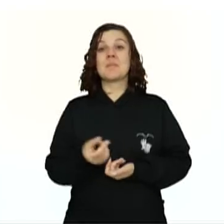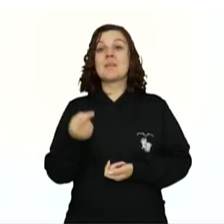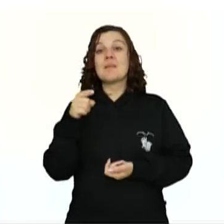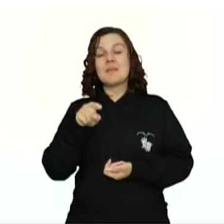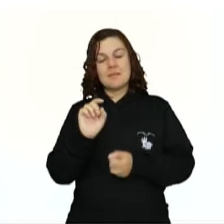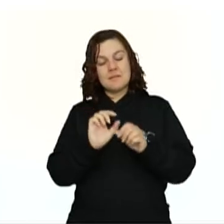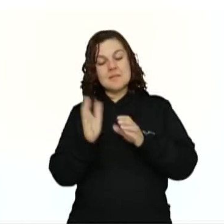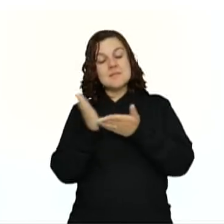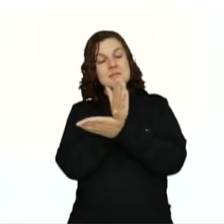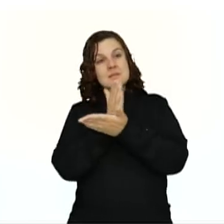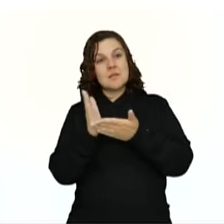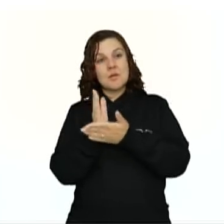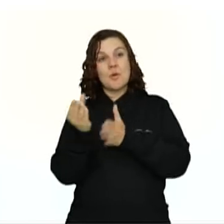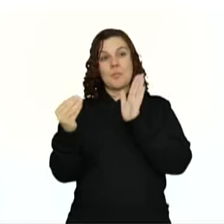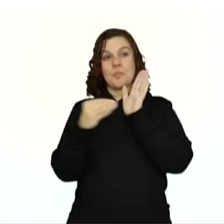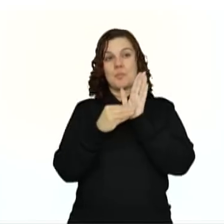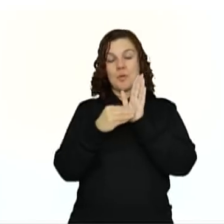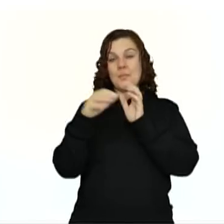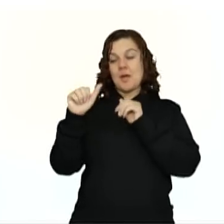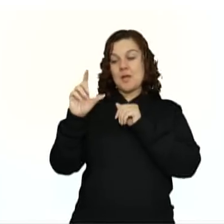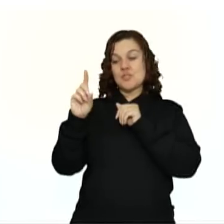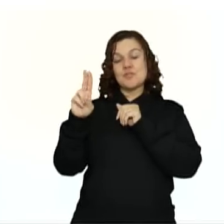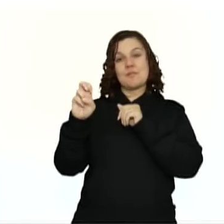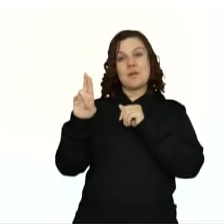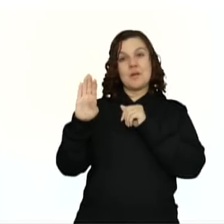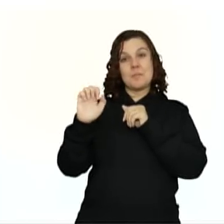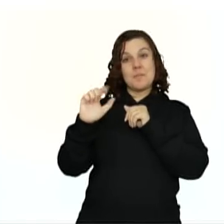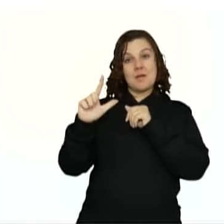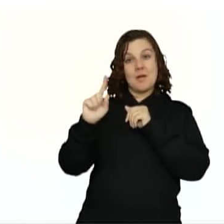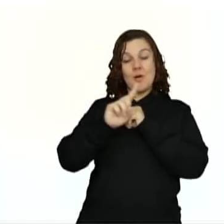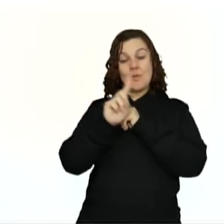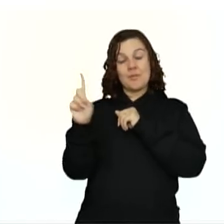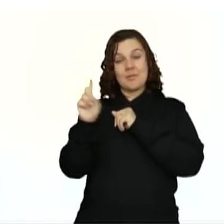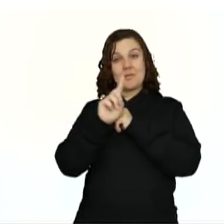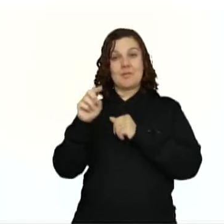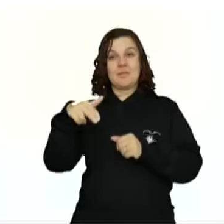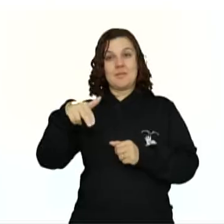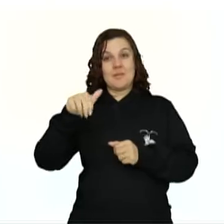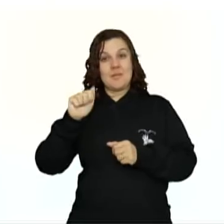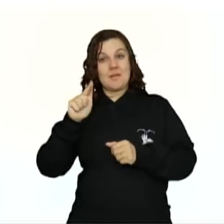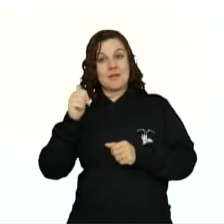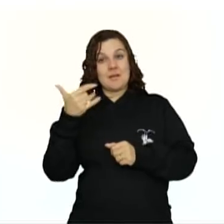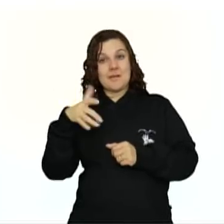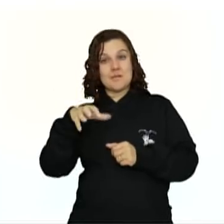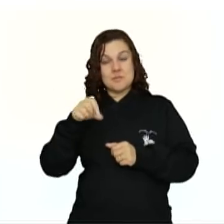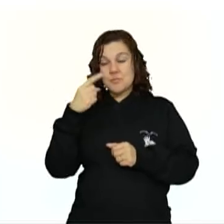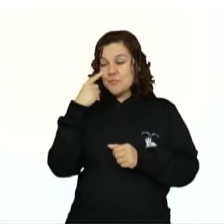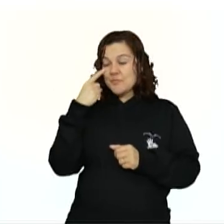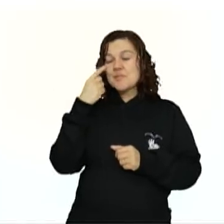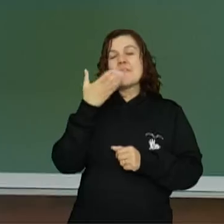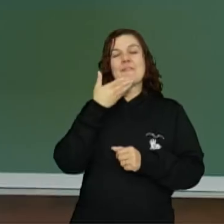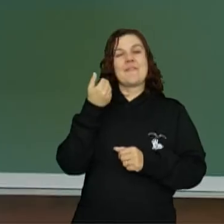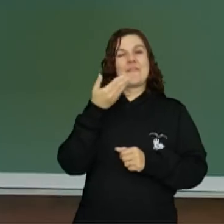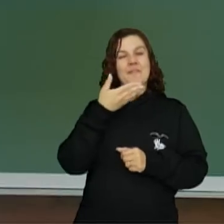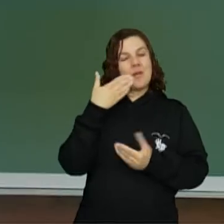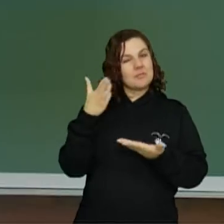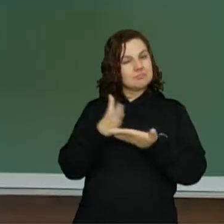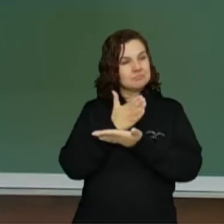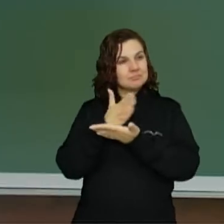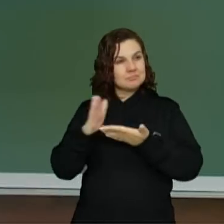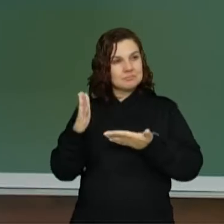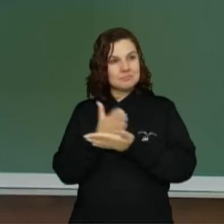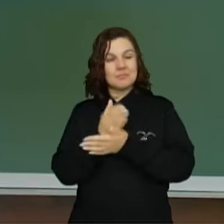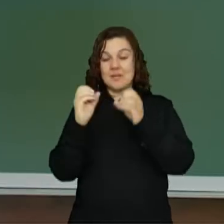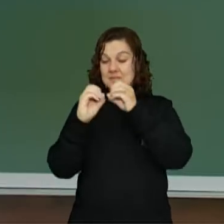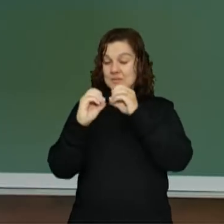negação e classificamos como adjunto adverbial de negação. Veja só como é fácil classificar